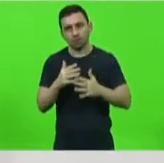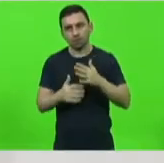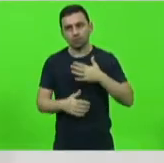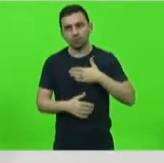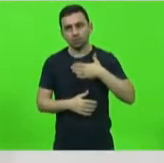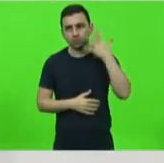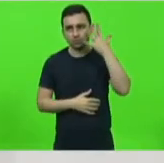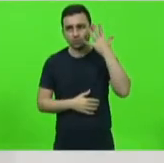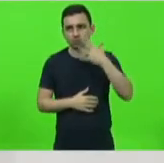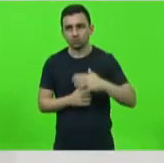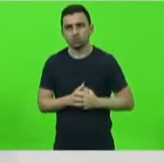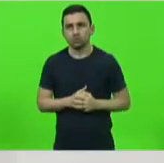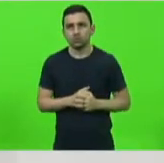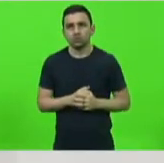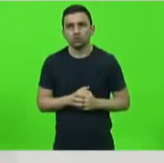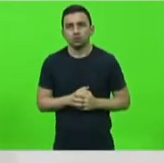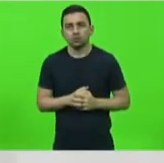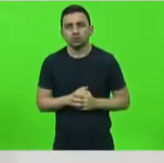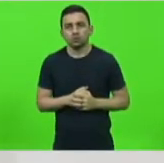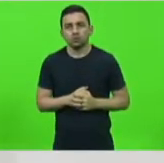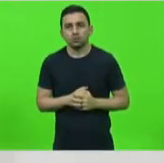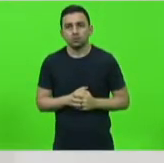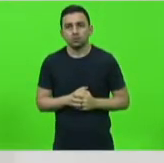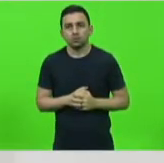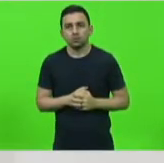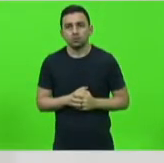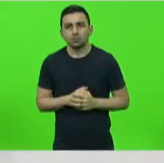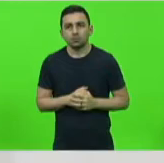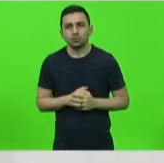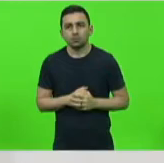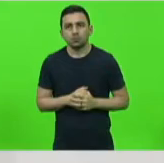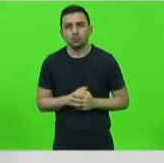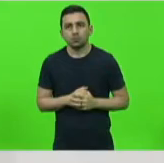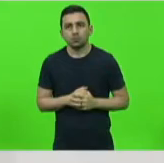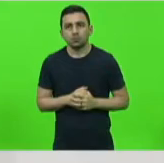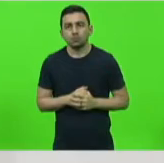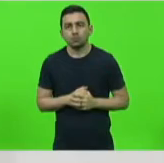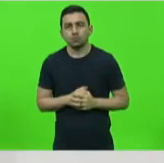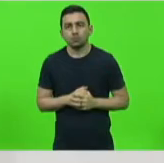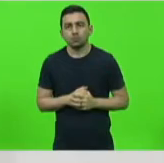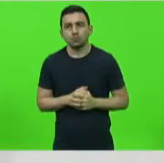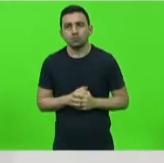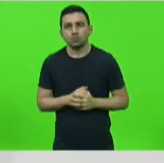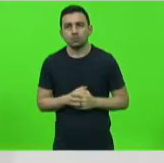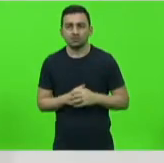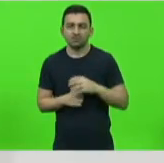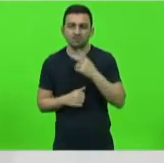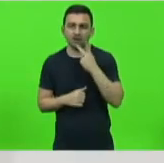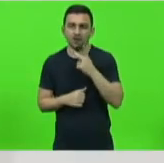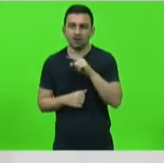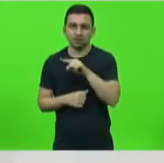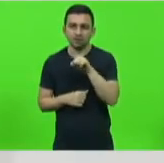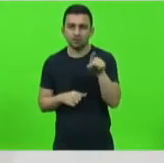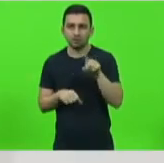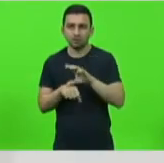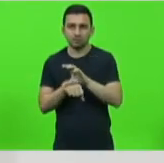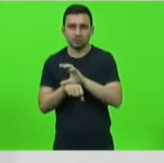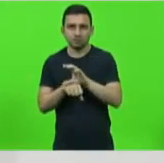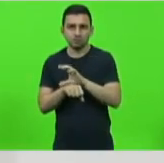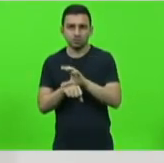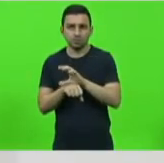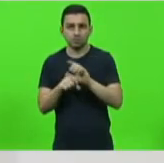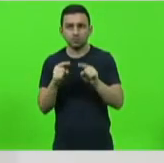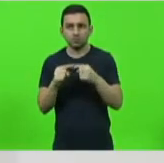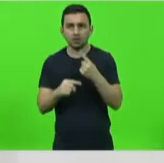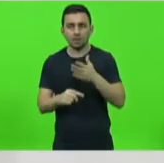presidente? Senhores deputados. Aqui eu não quero ninguém falar em constitucionalidade. Manter a ordem do orador. Porque eu tenho aqui em